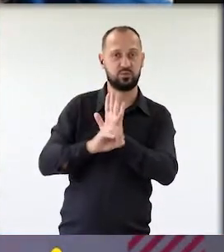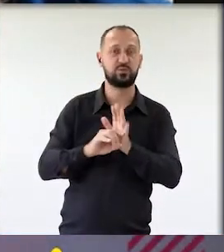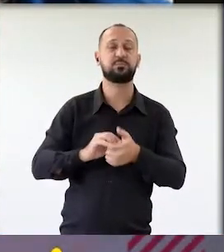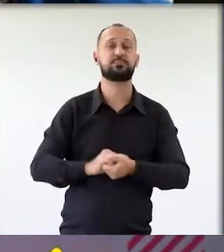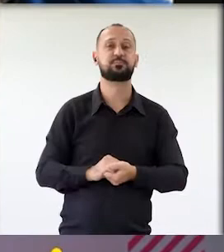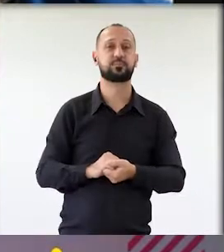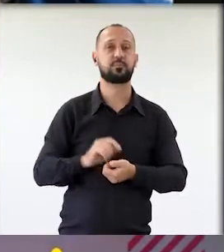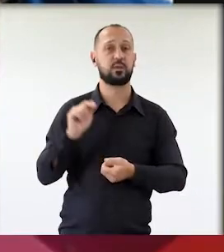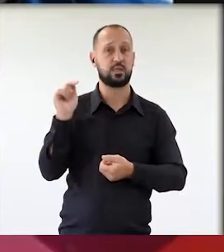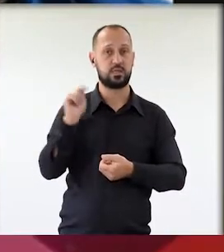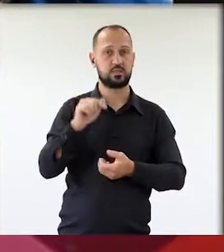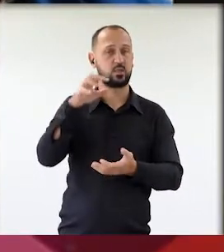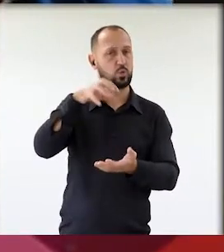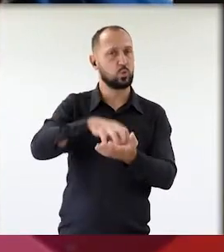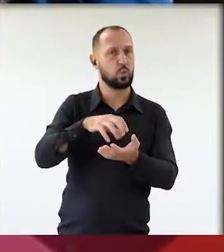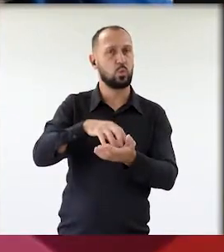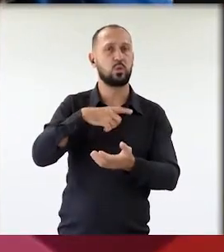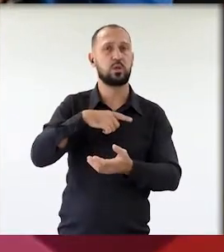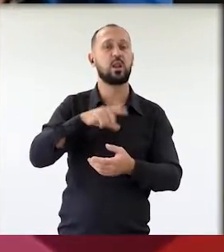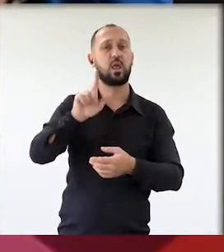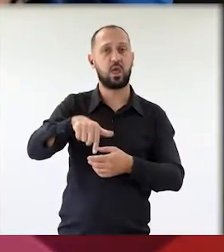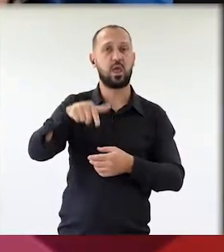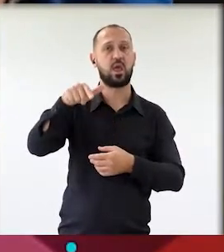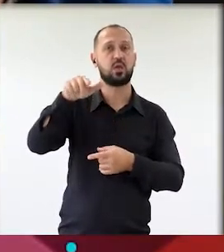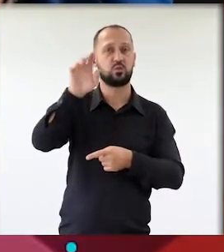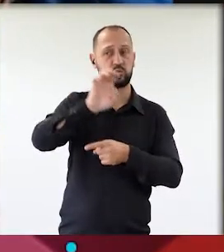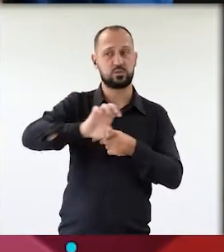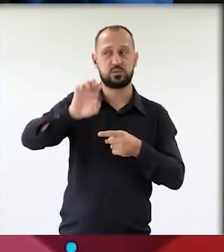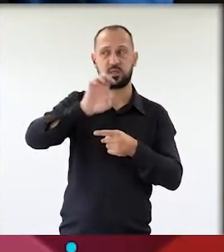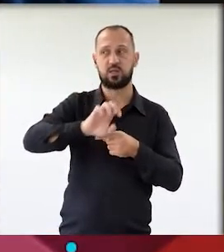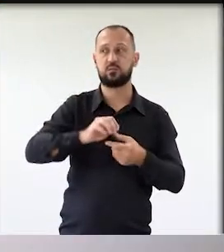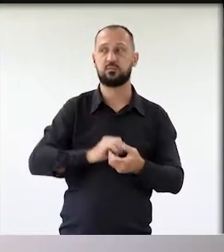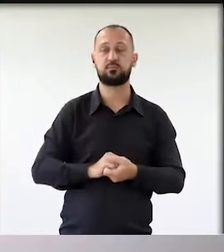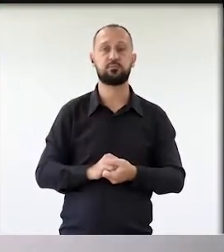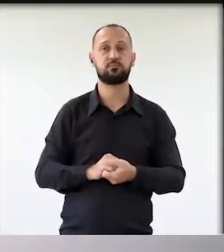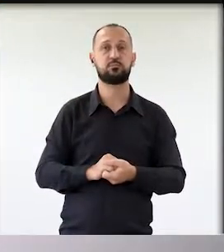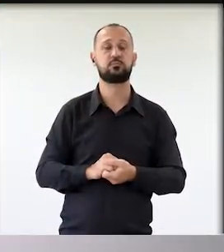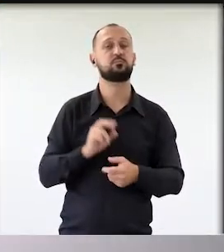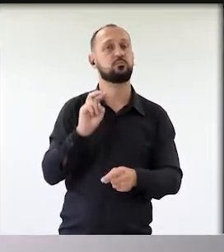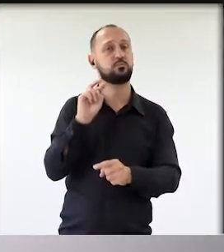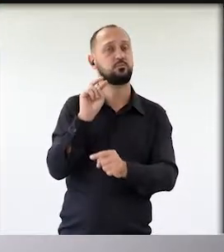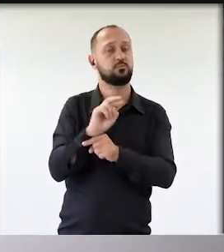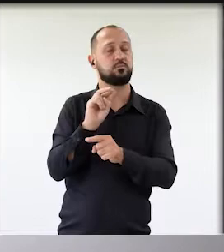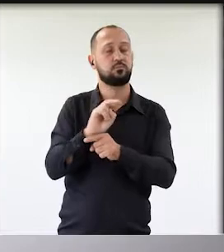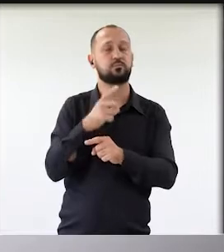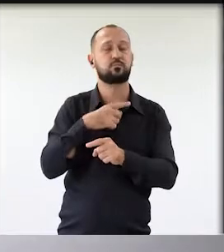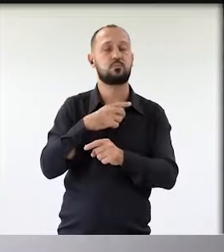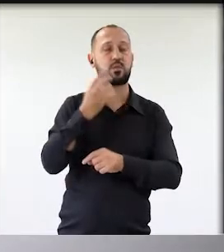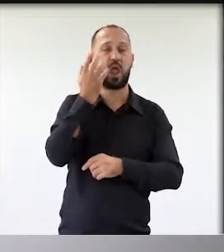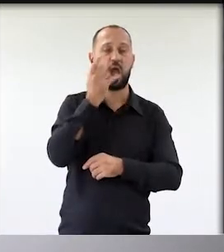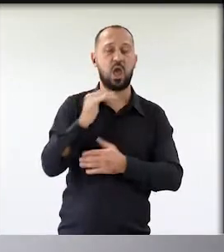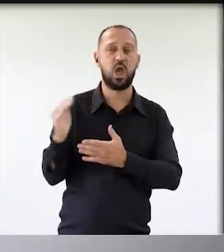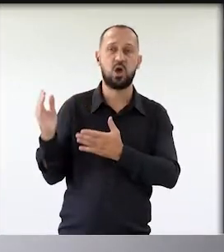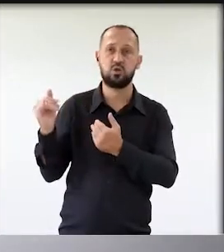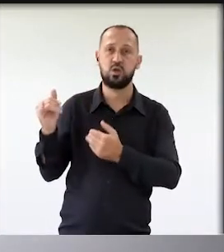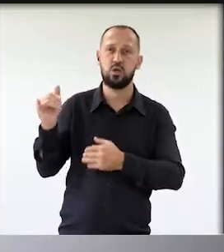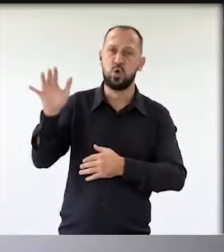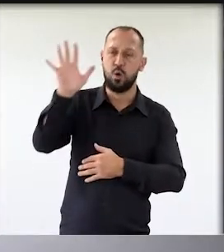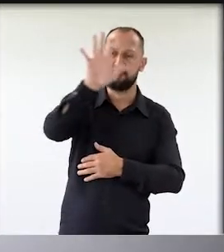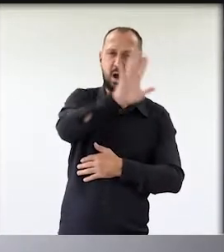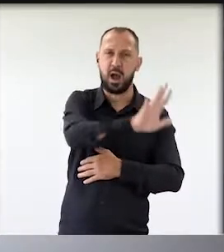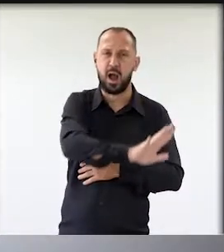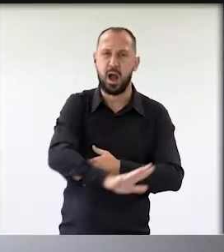Defensoria. Isso, esse núcleo ele tem abrangência estadual, né? Nós coordenamos o trabalho da